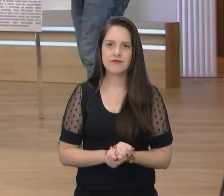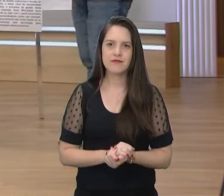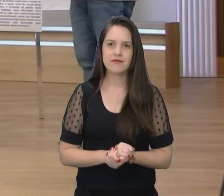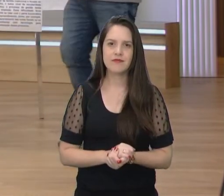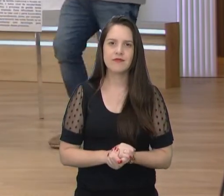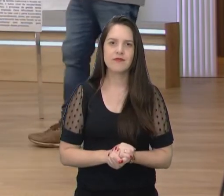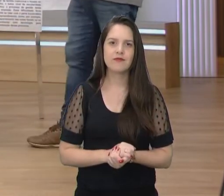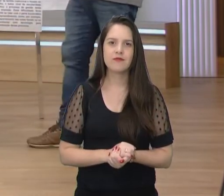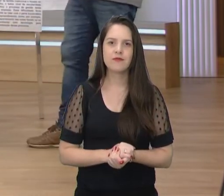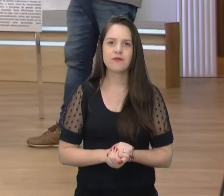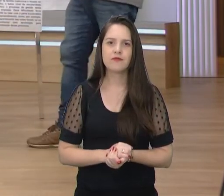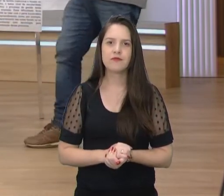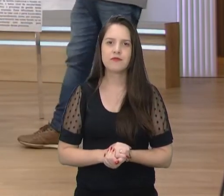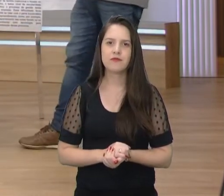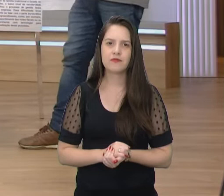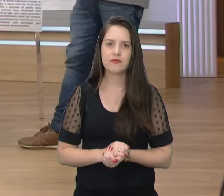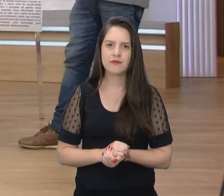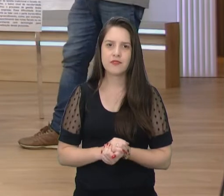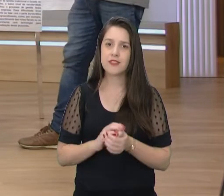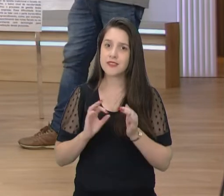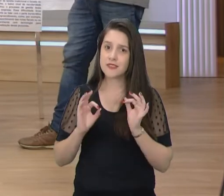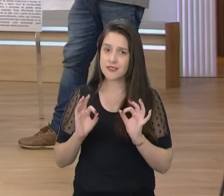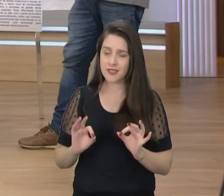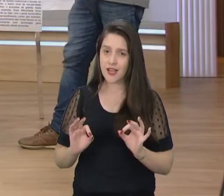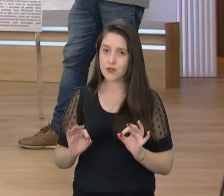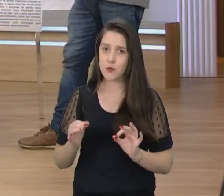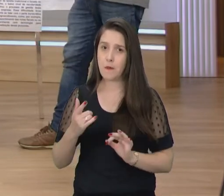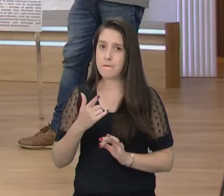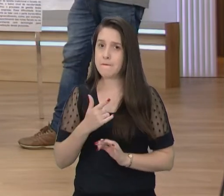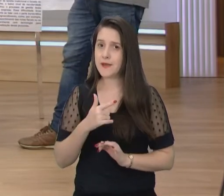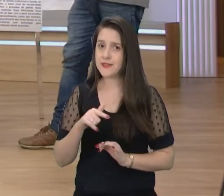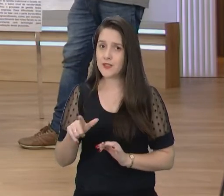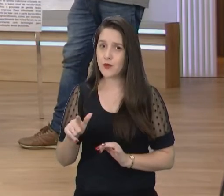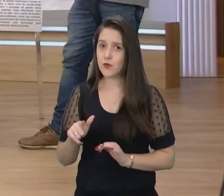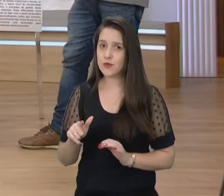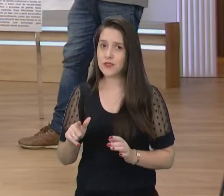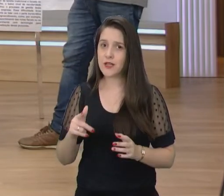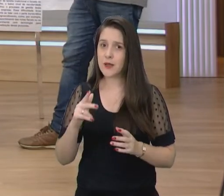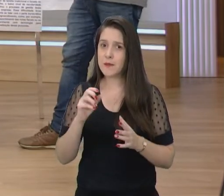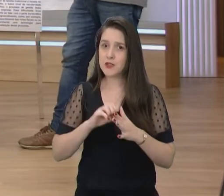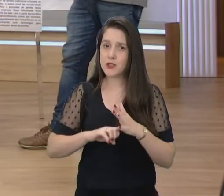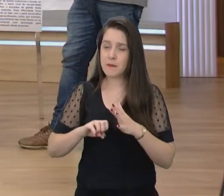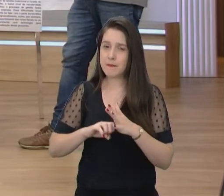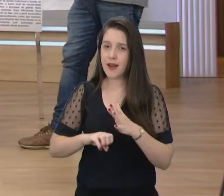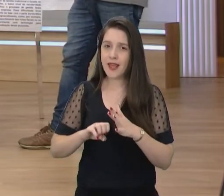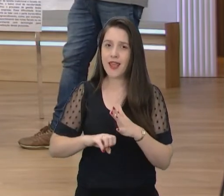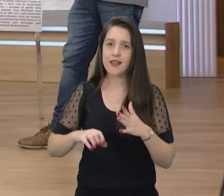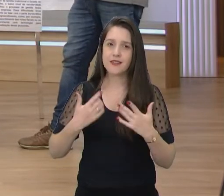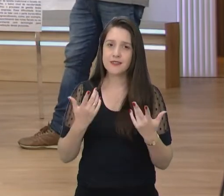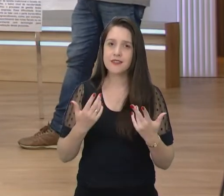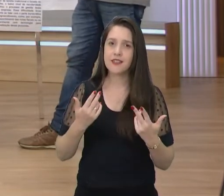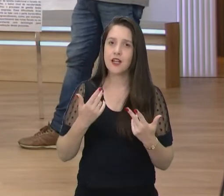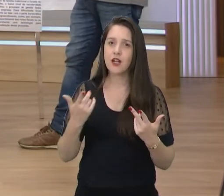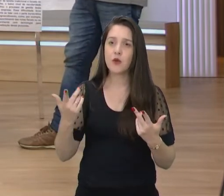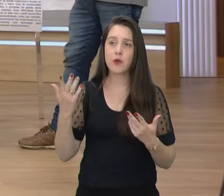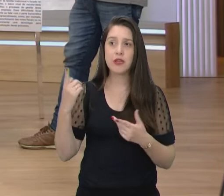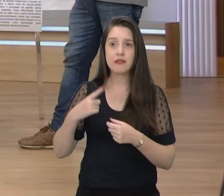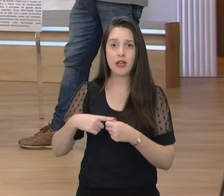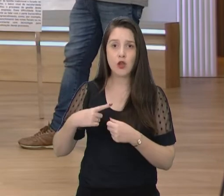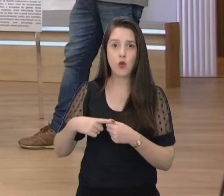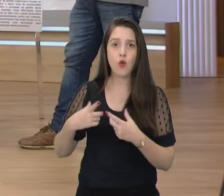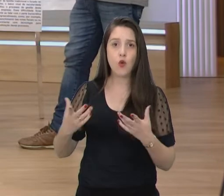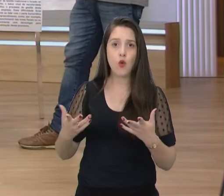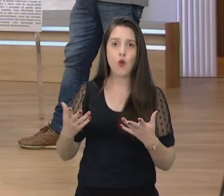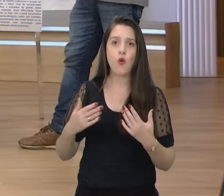fim aí. Certo. Eu presumo que tá certo. Presumo que sim. Então ele tem um sonho de abrir uma empresa, né? Ele estava no exterior e agora aqui a